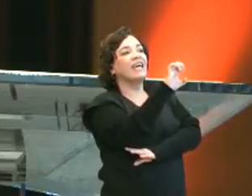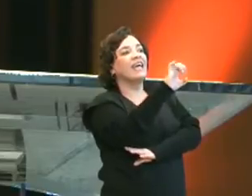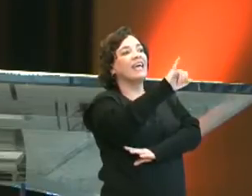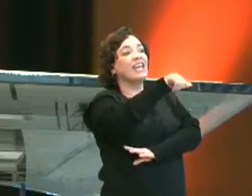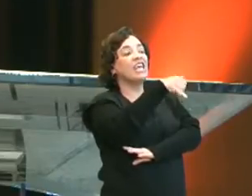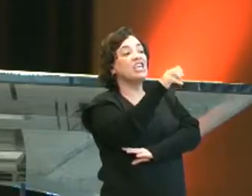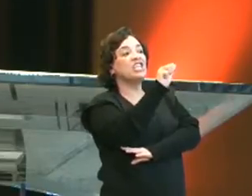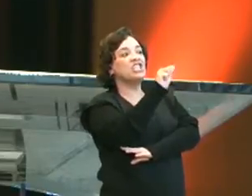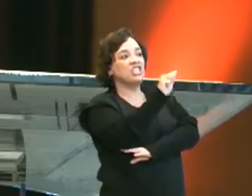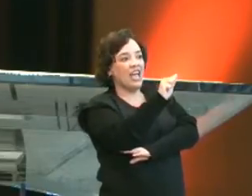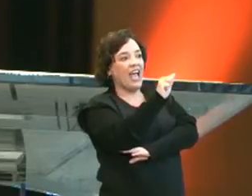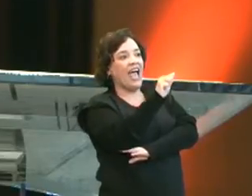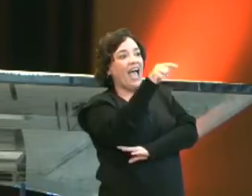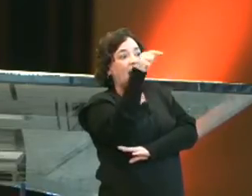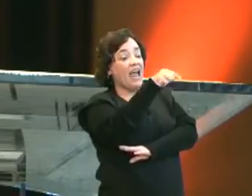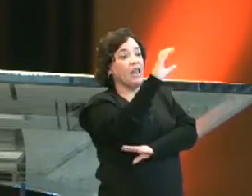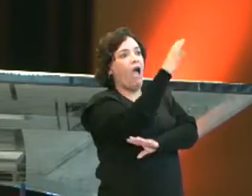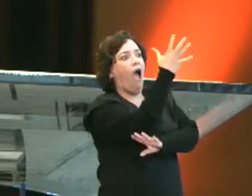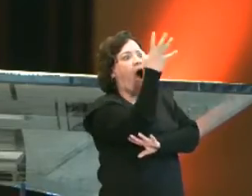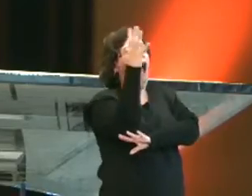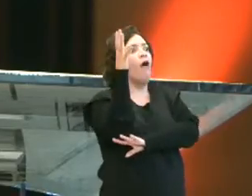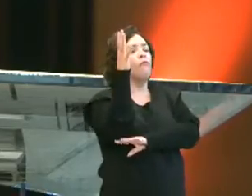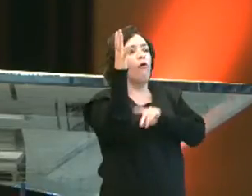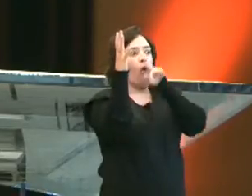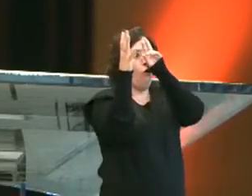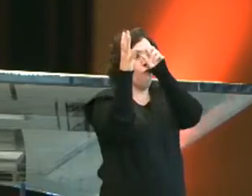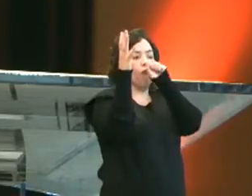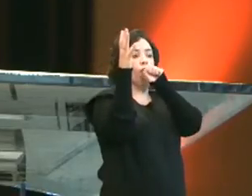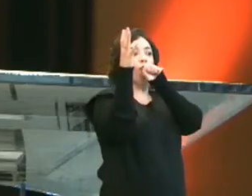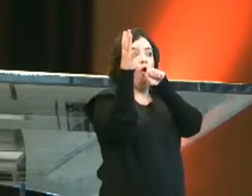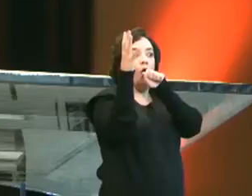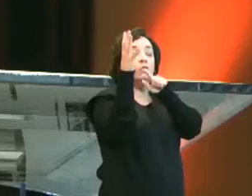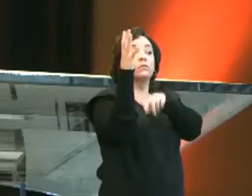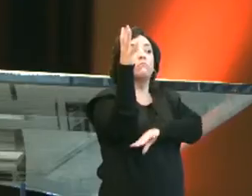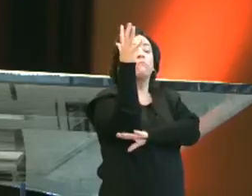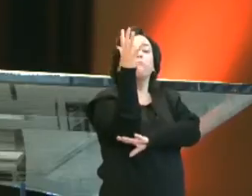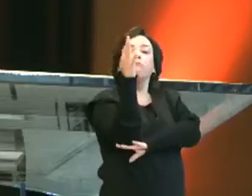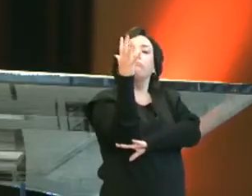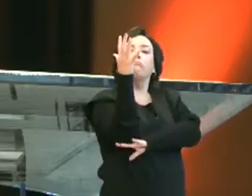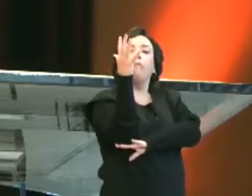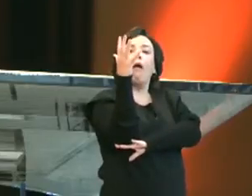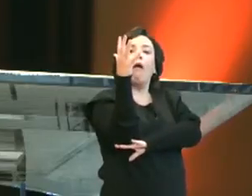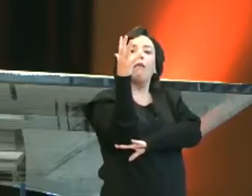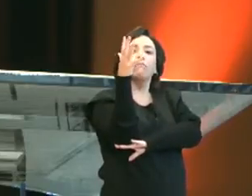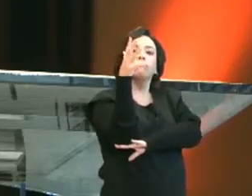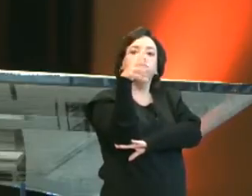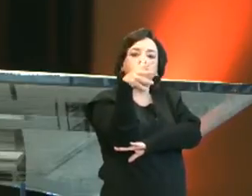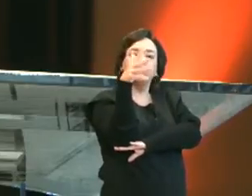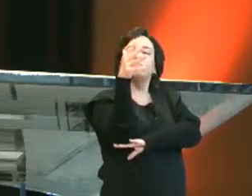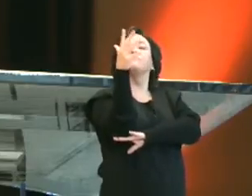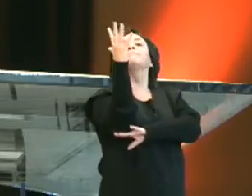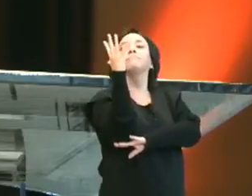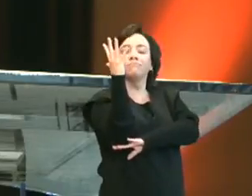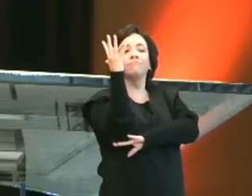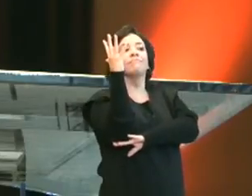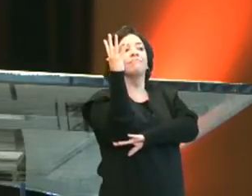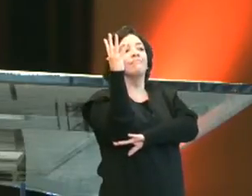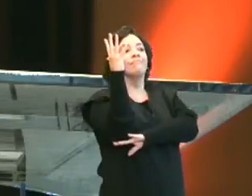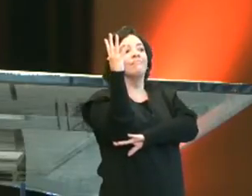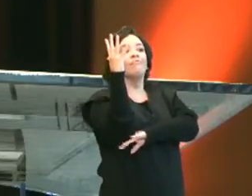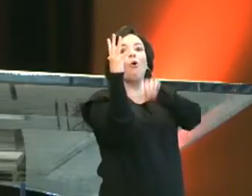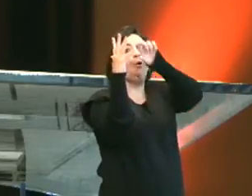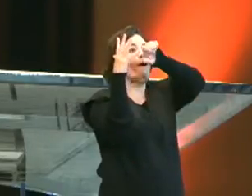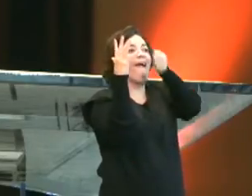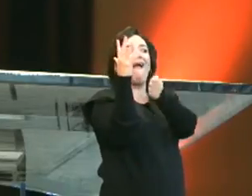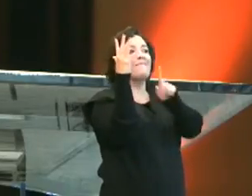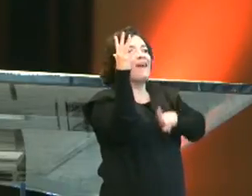mas por causa da sua fragilidade, ela cedia, a neve caía e ela voltava ao mesmo lugar.